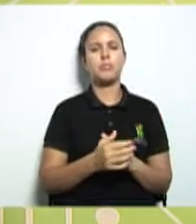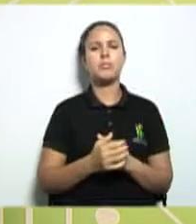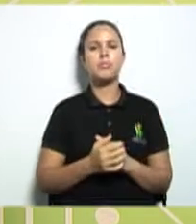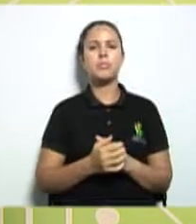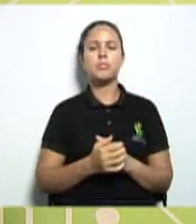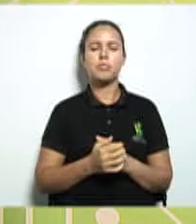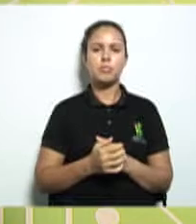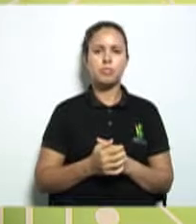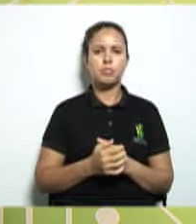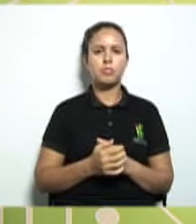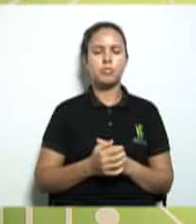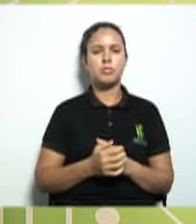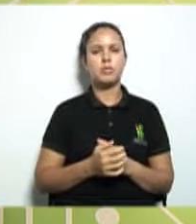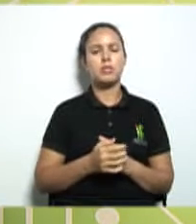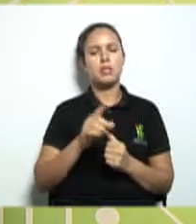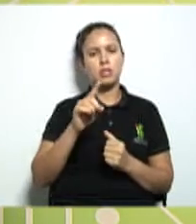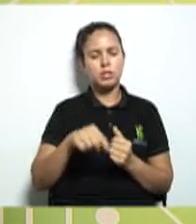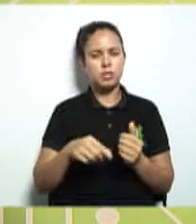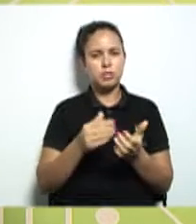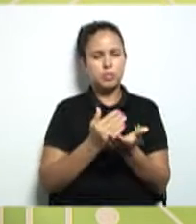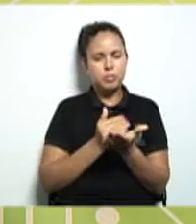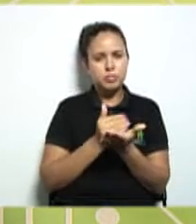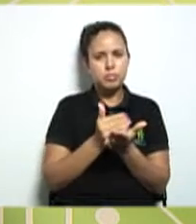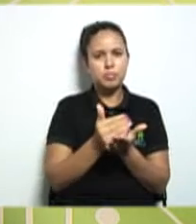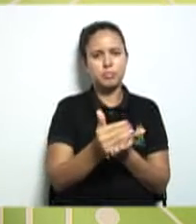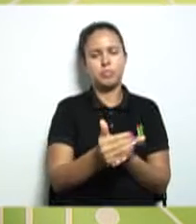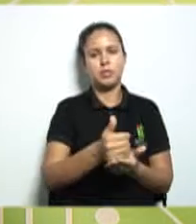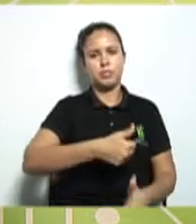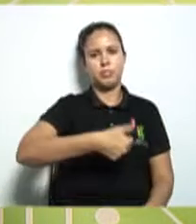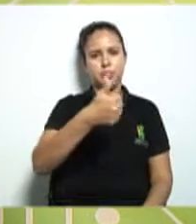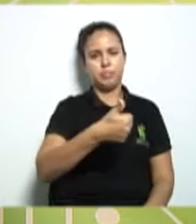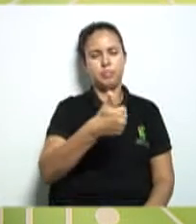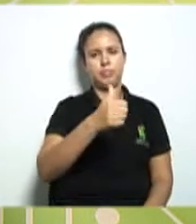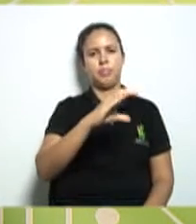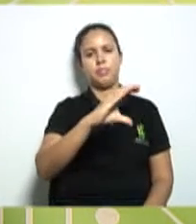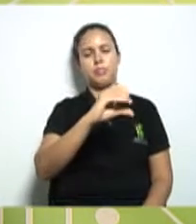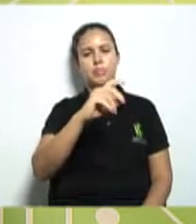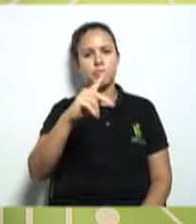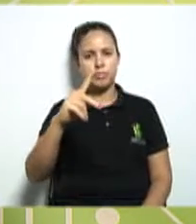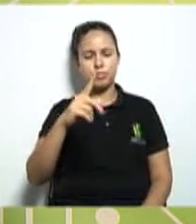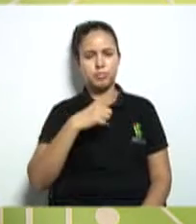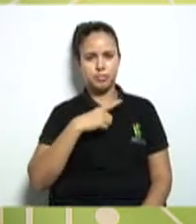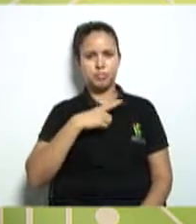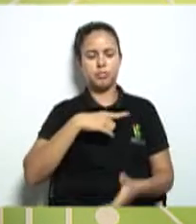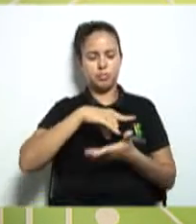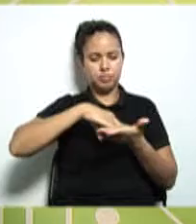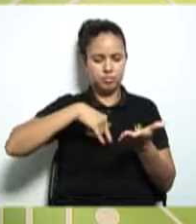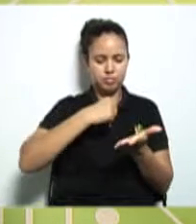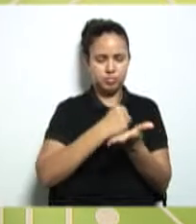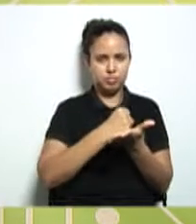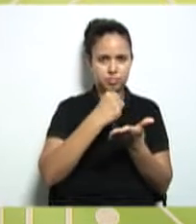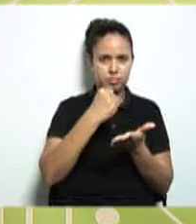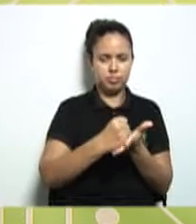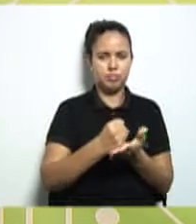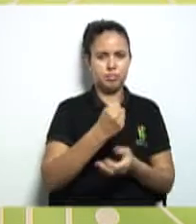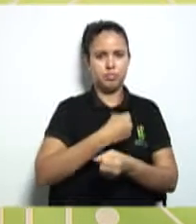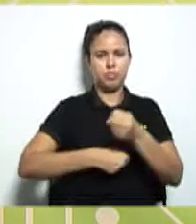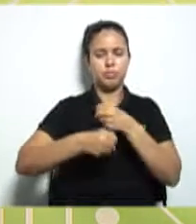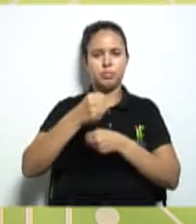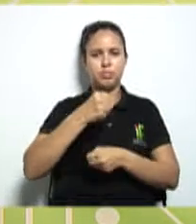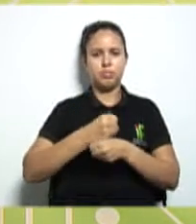Então, assim surge, né, a primeira cooperativa que nós temos registro, que surgiu aqui em